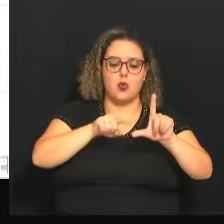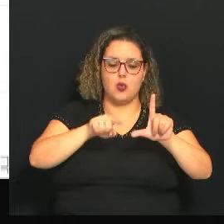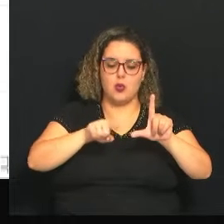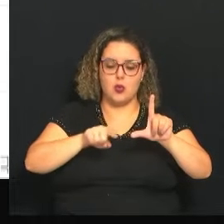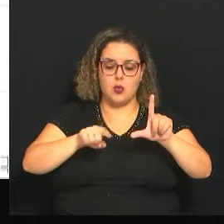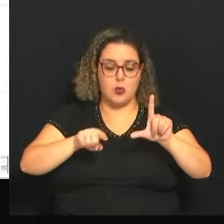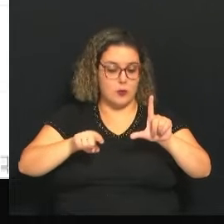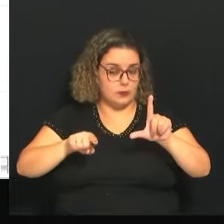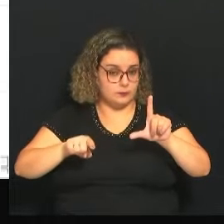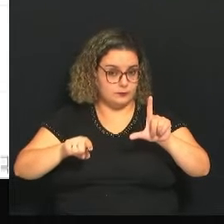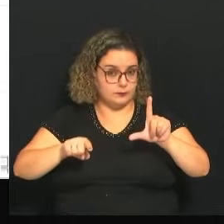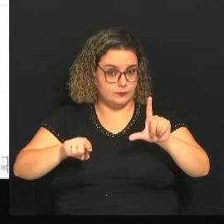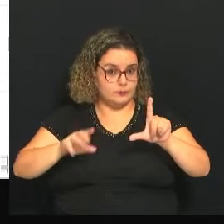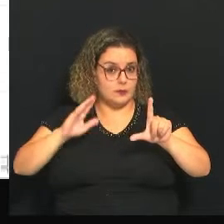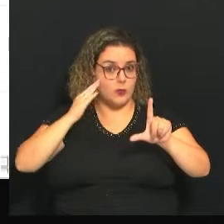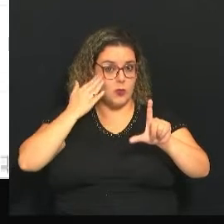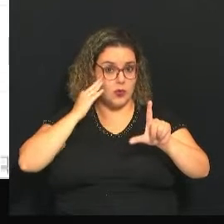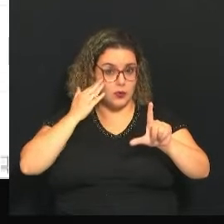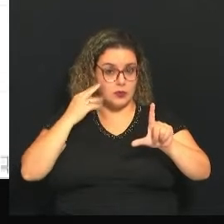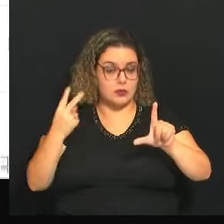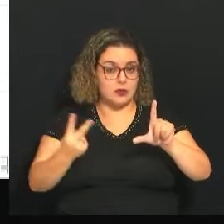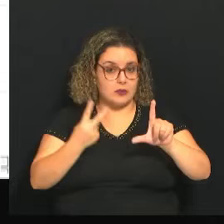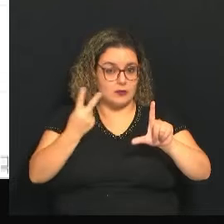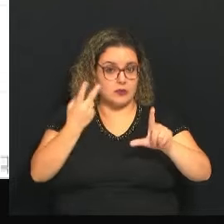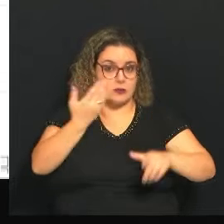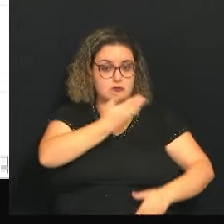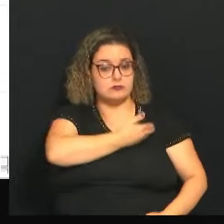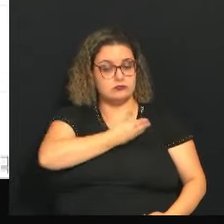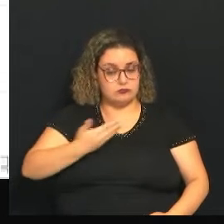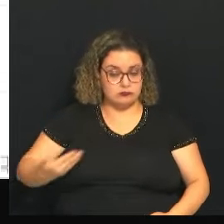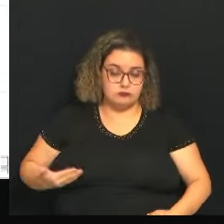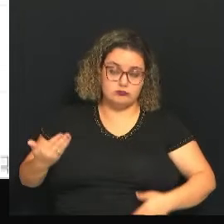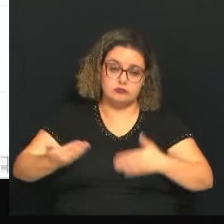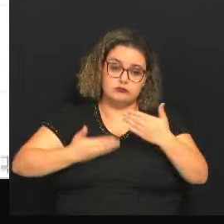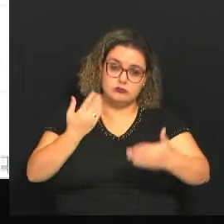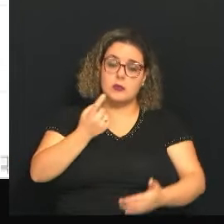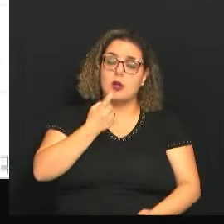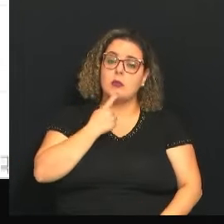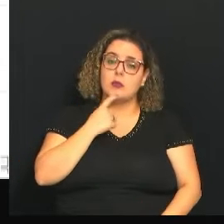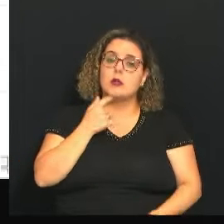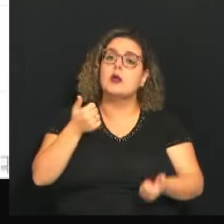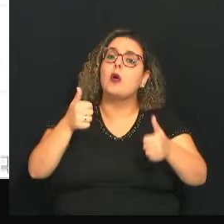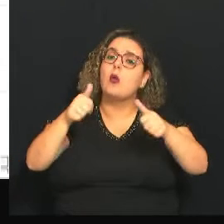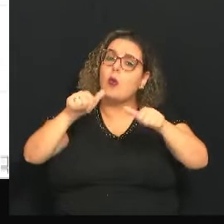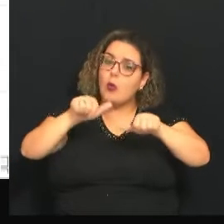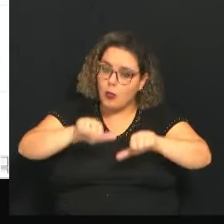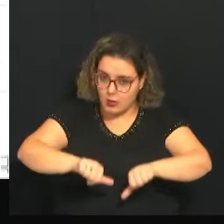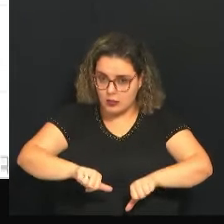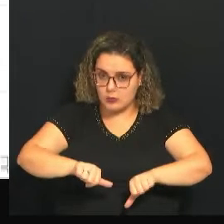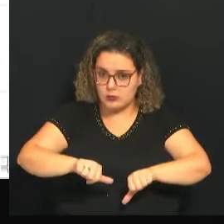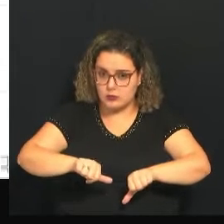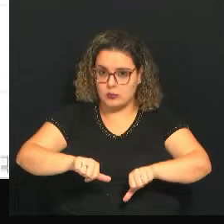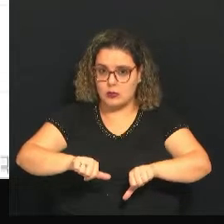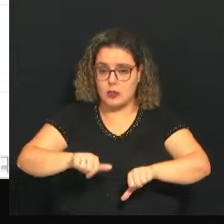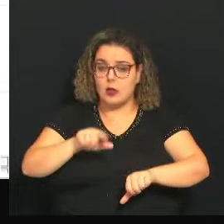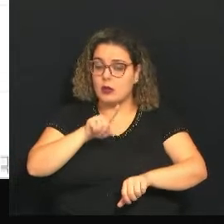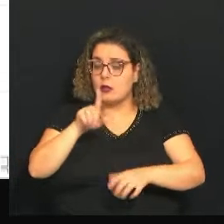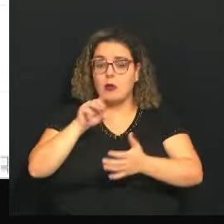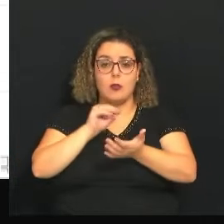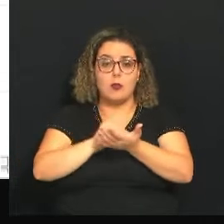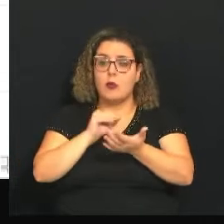entendo que a Seguridade Social em Campinas está precarizada, né? Ela está piorando, não por falta